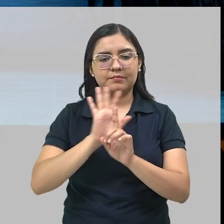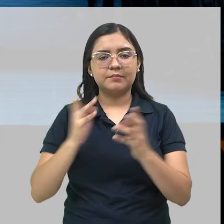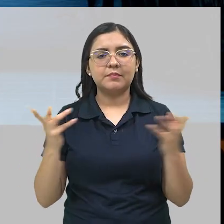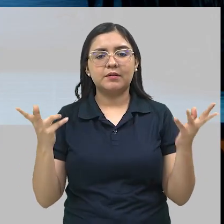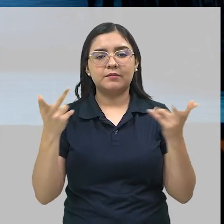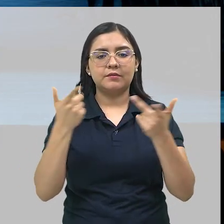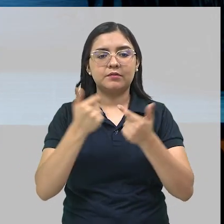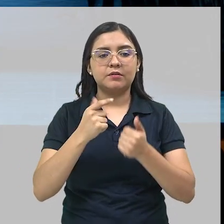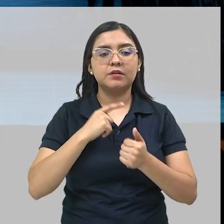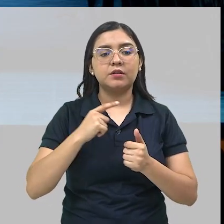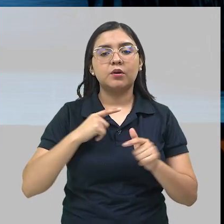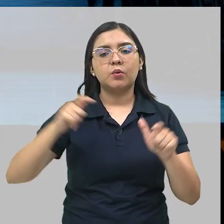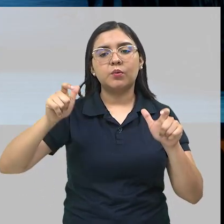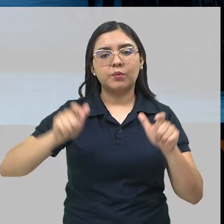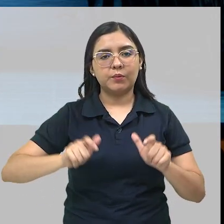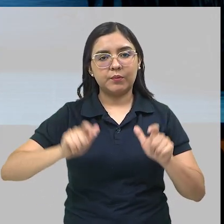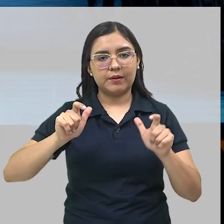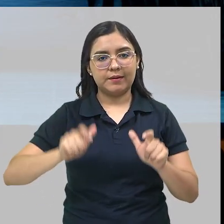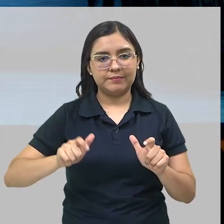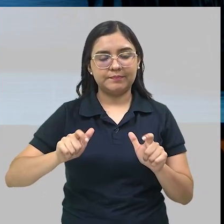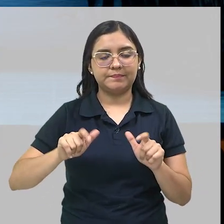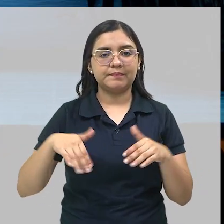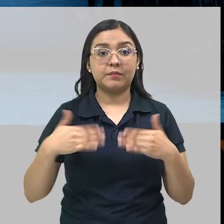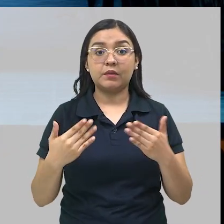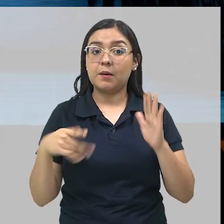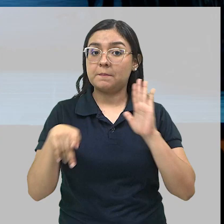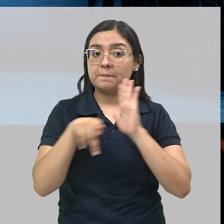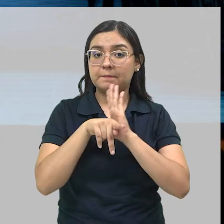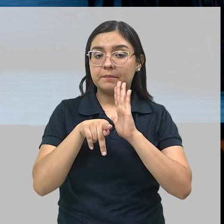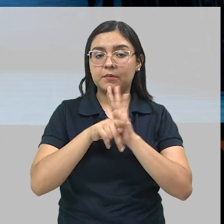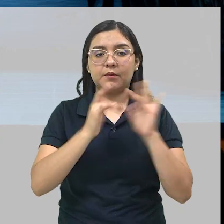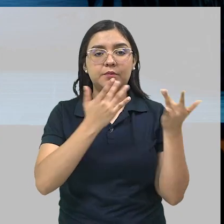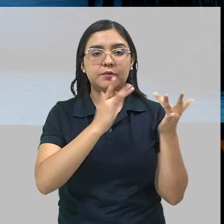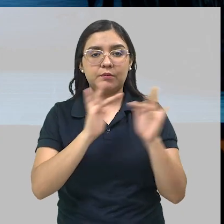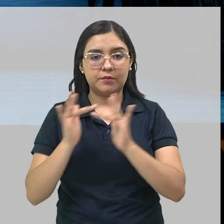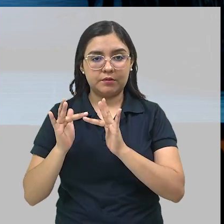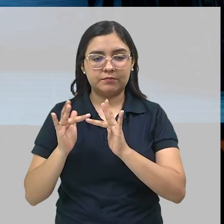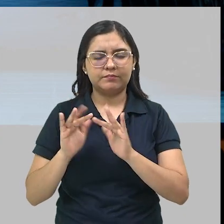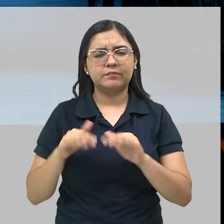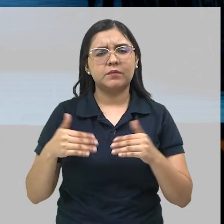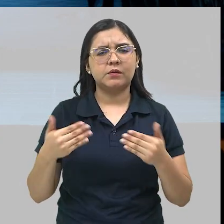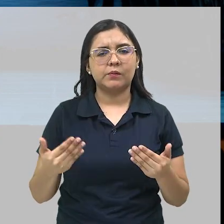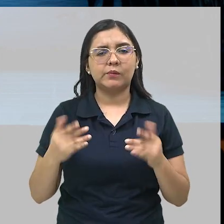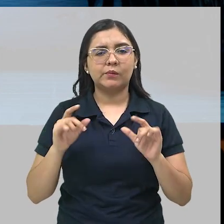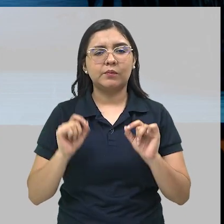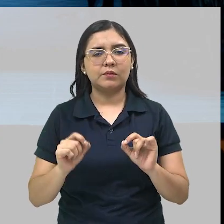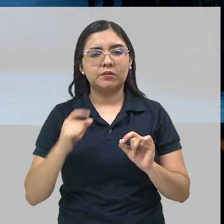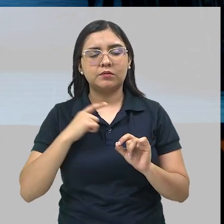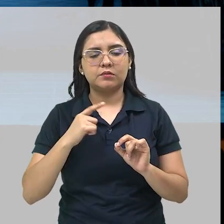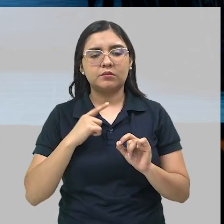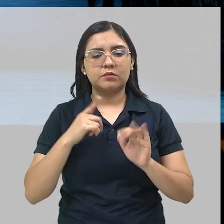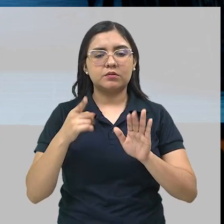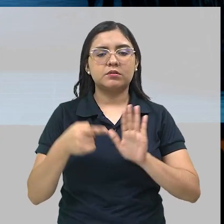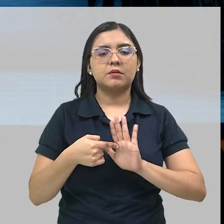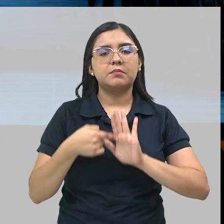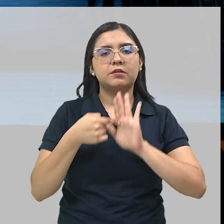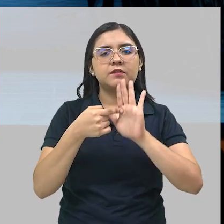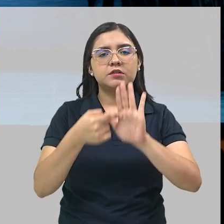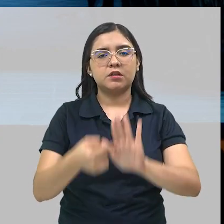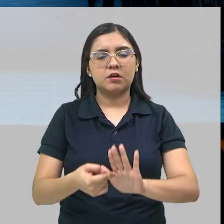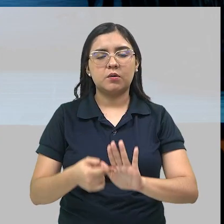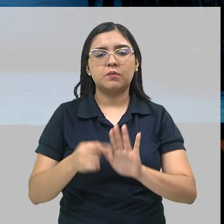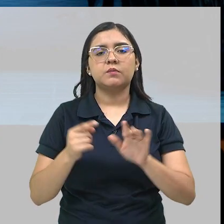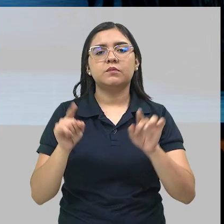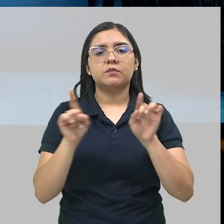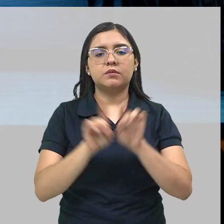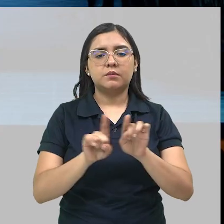temos aqui a ambientação, que faz parte do contexto. Então, quando a gente fala de manifestação,